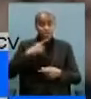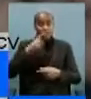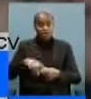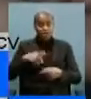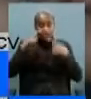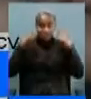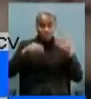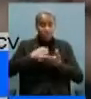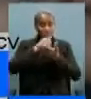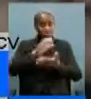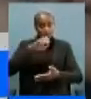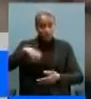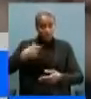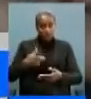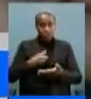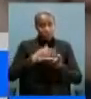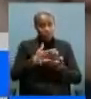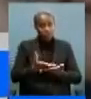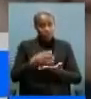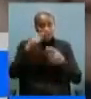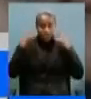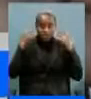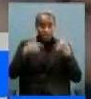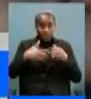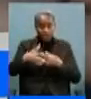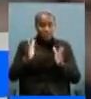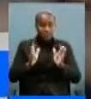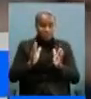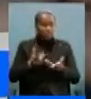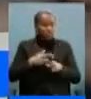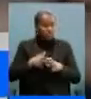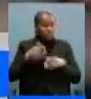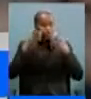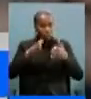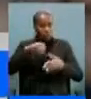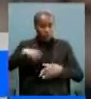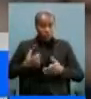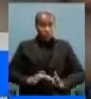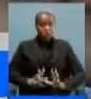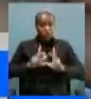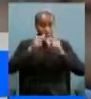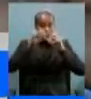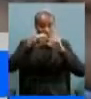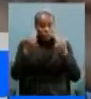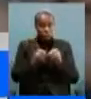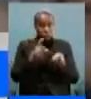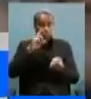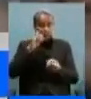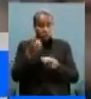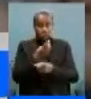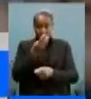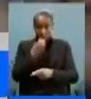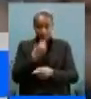oferece Cabo Verde este donativo. A China estará sempre disponível a ajudar Cabo Verde no desenvolvimento social e segurança